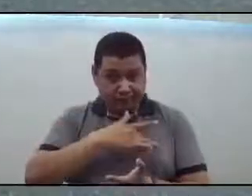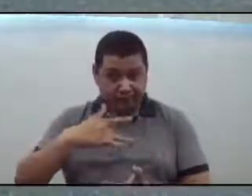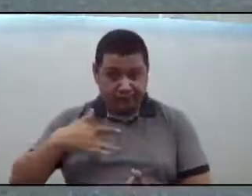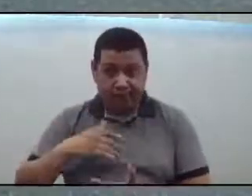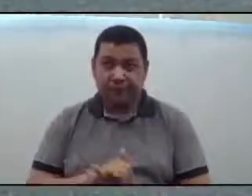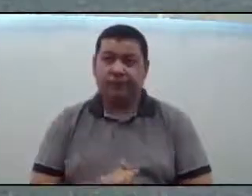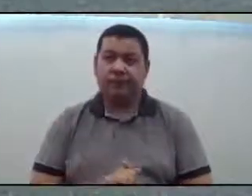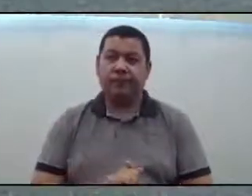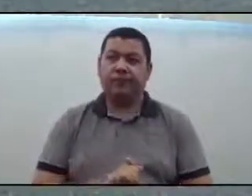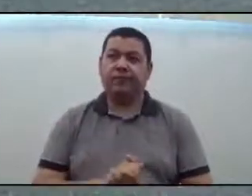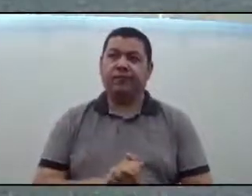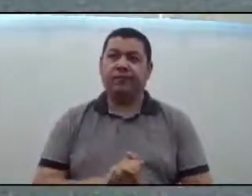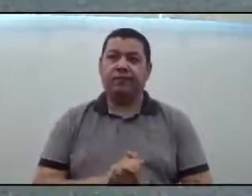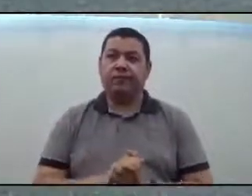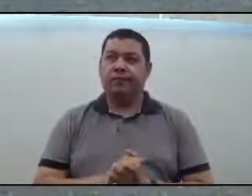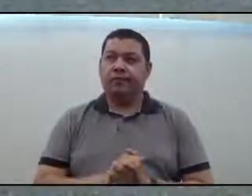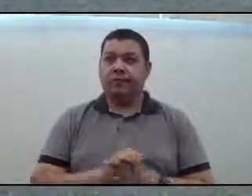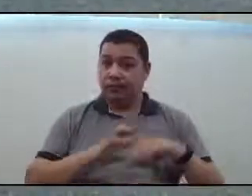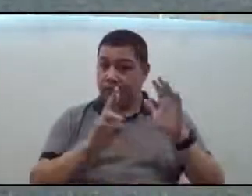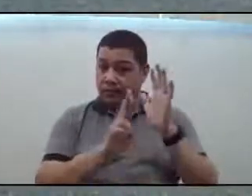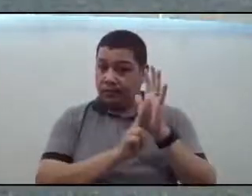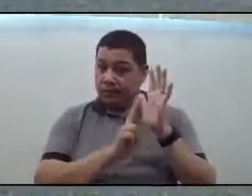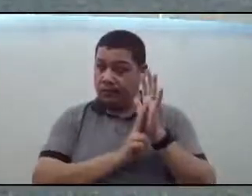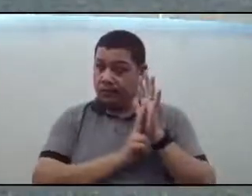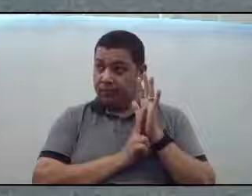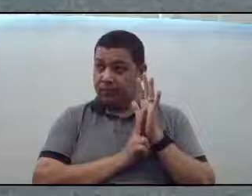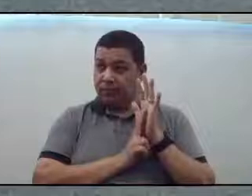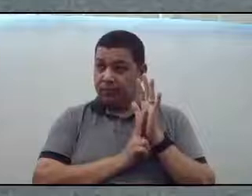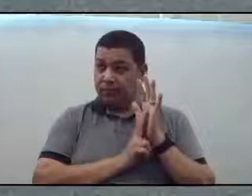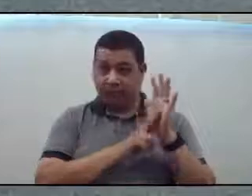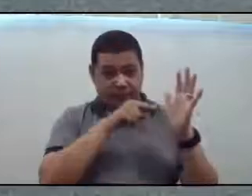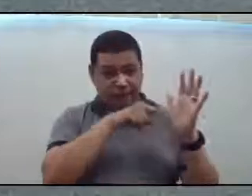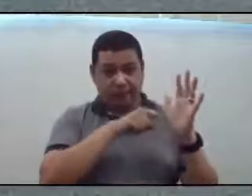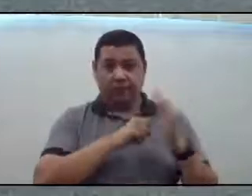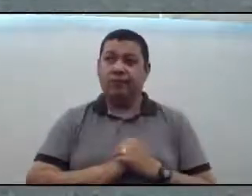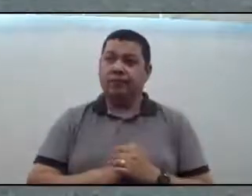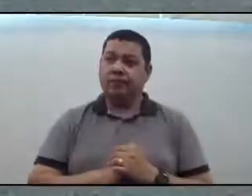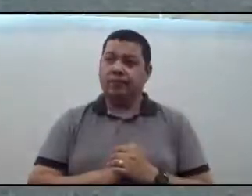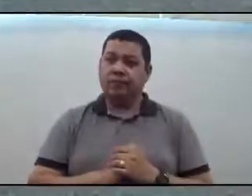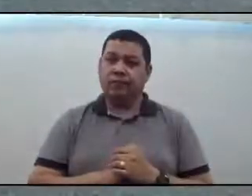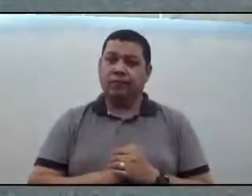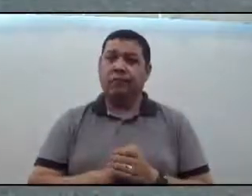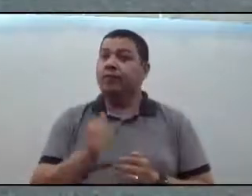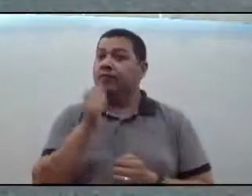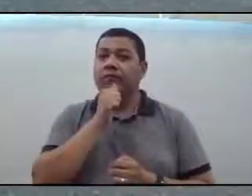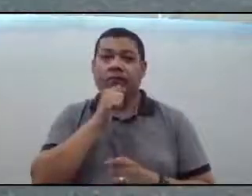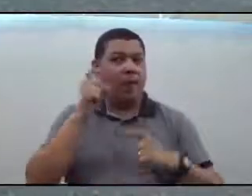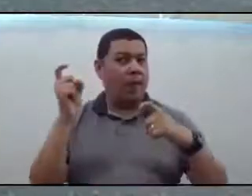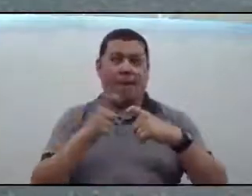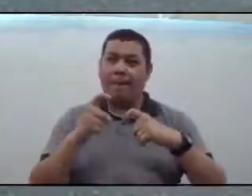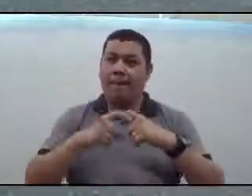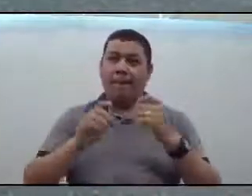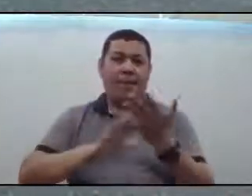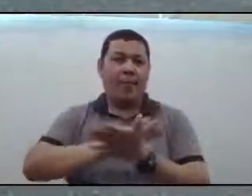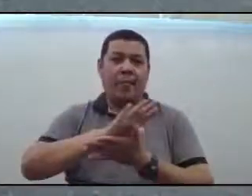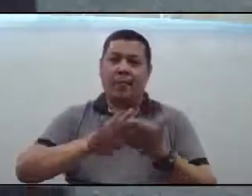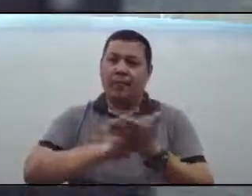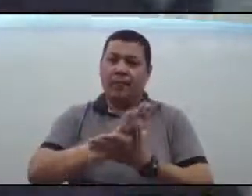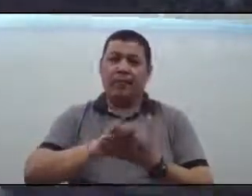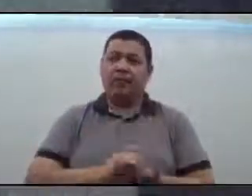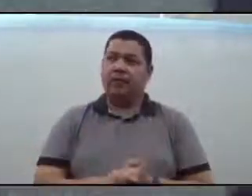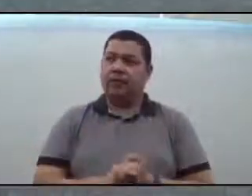secretária de saúde, o distrito do Riozinho, pelo que eu sei, Até no momento está sem médico, a população está pagando o